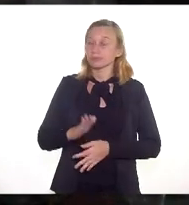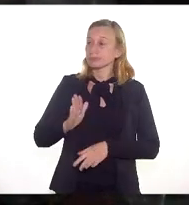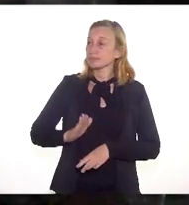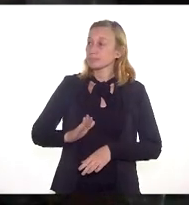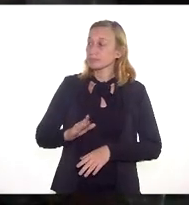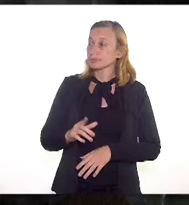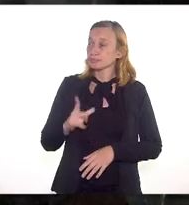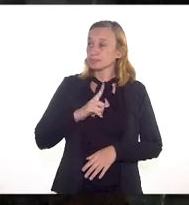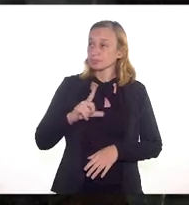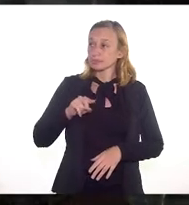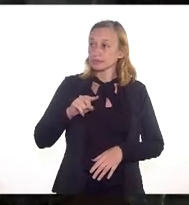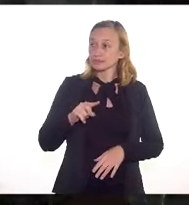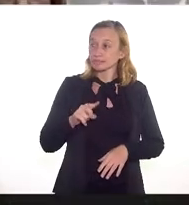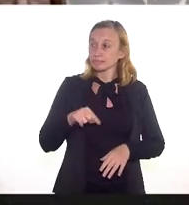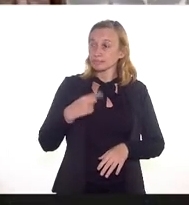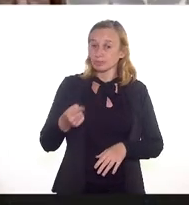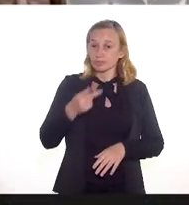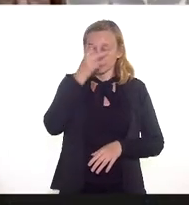Mais alguém queira discutir?